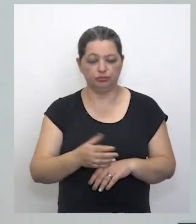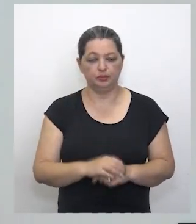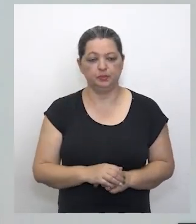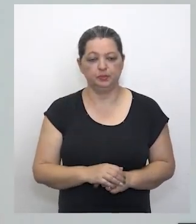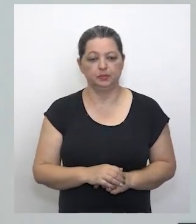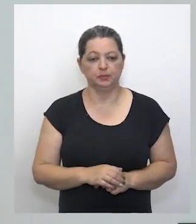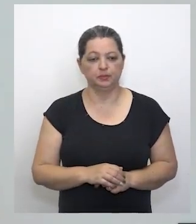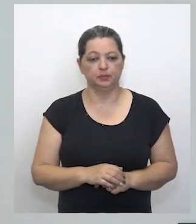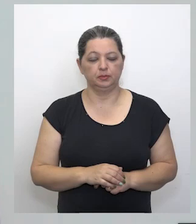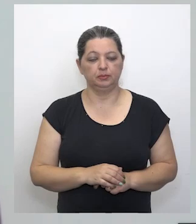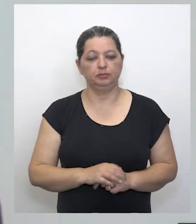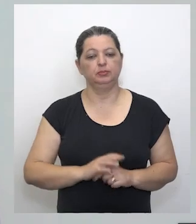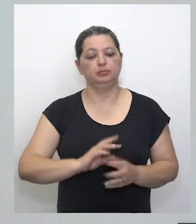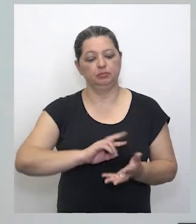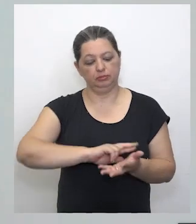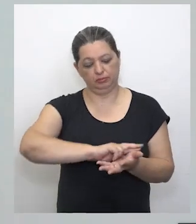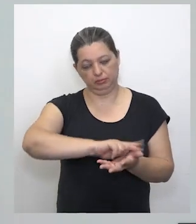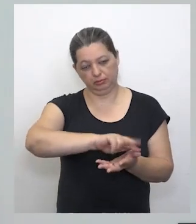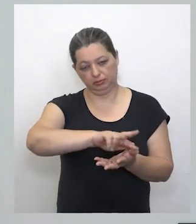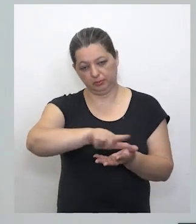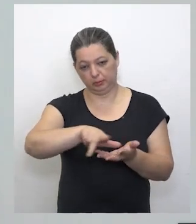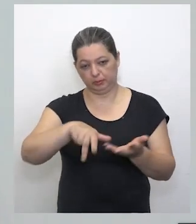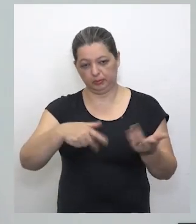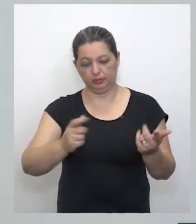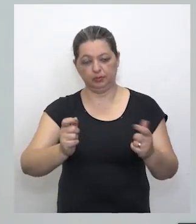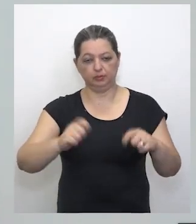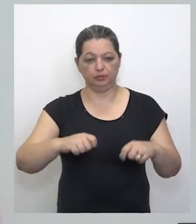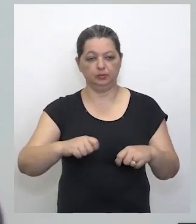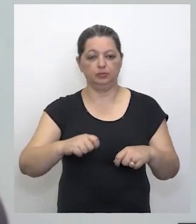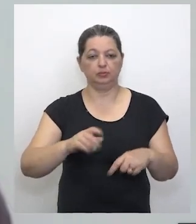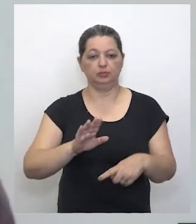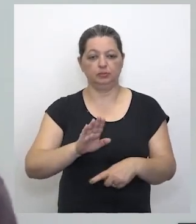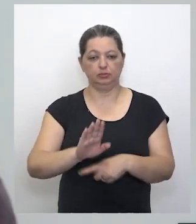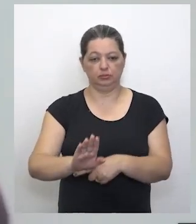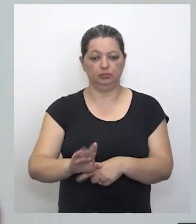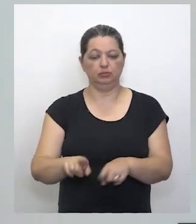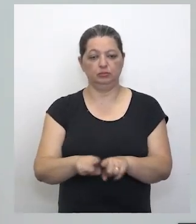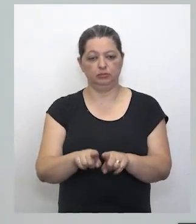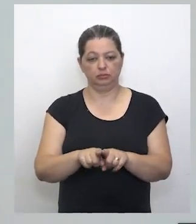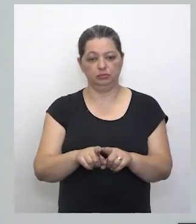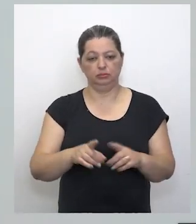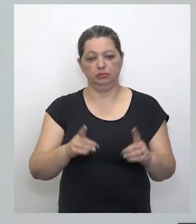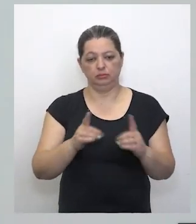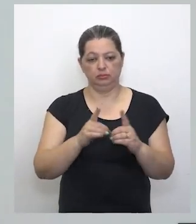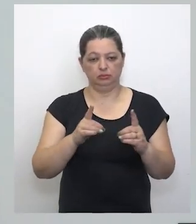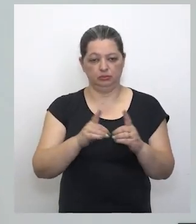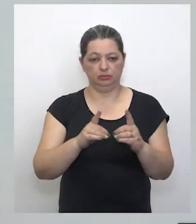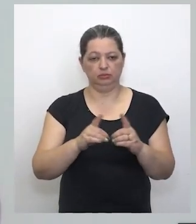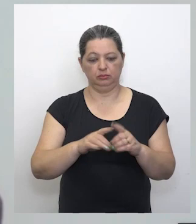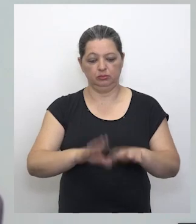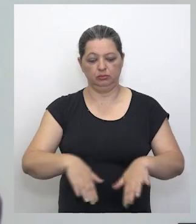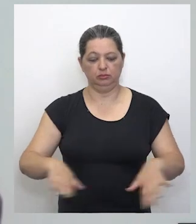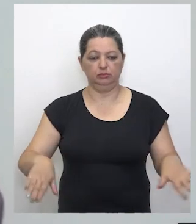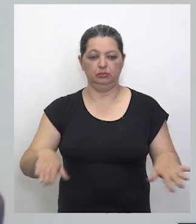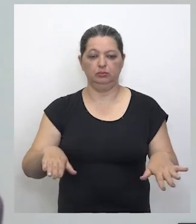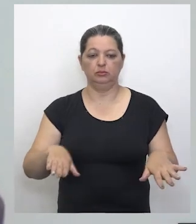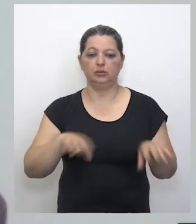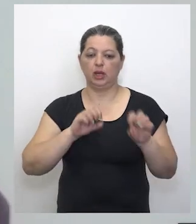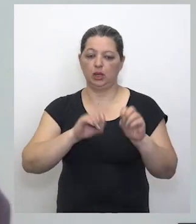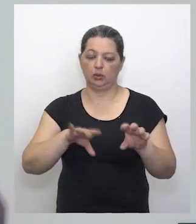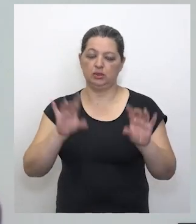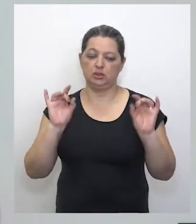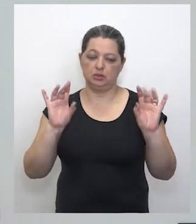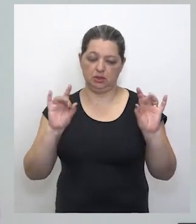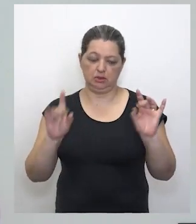possibilidades, elas vão nos ajudar também no atendimento às crianças da educação especial, a partir dessas